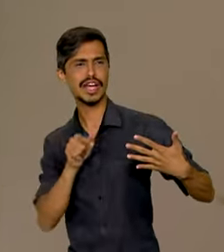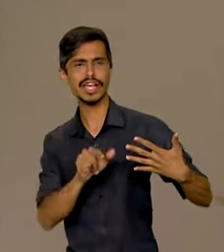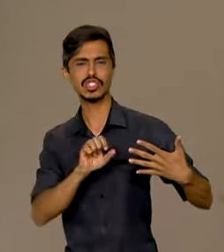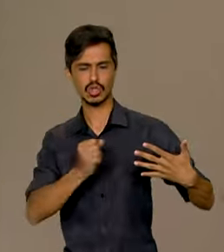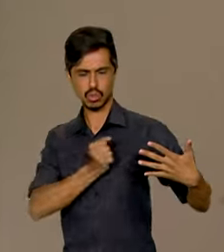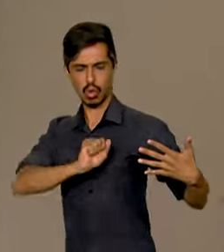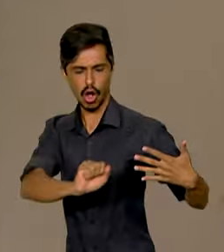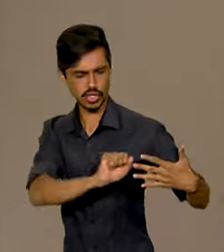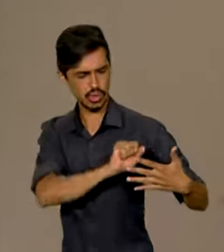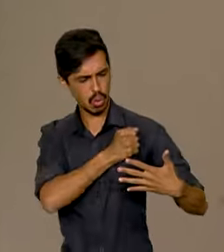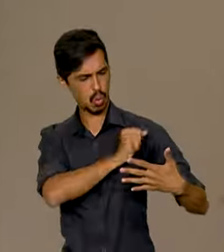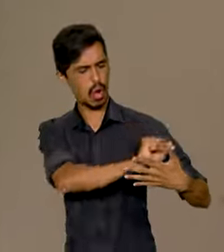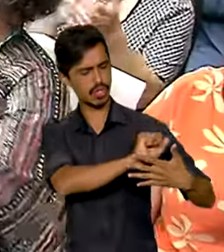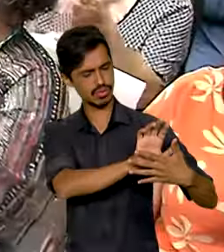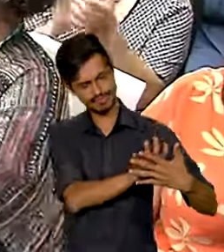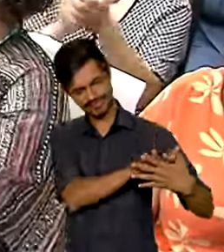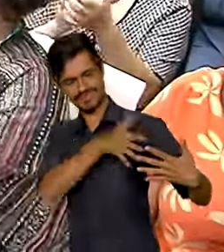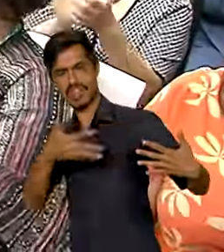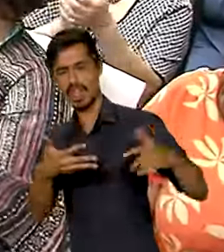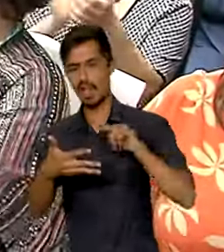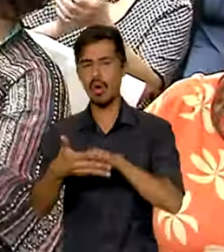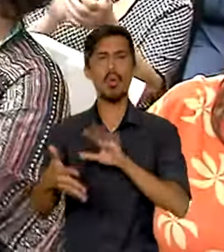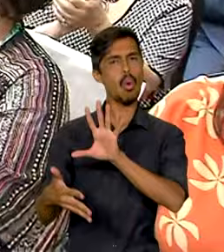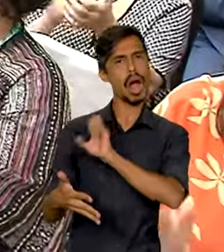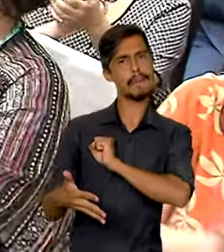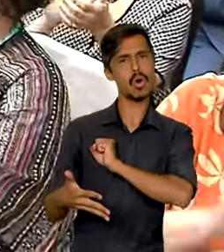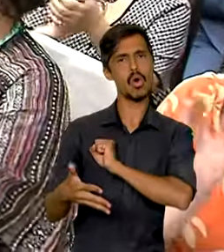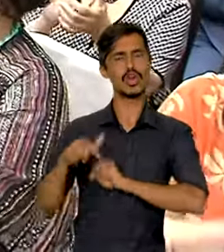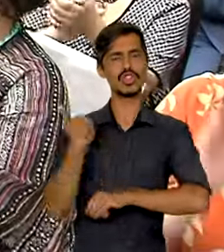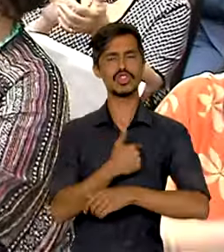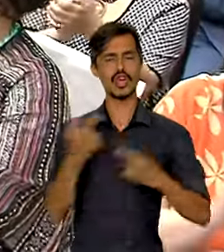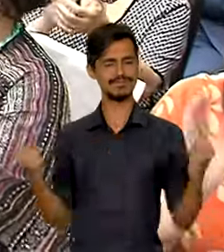que é o amor, a fraternidade, a solidariedade, o humanismo.